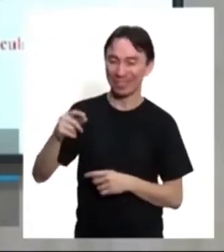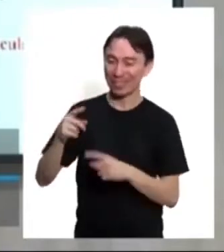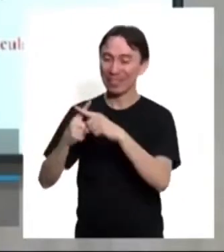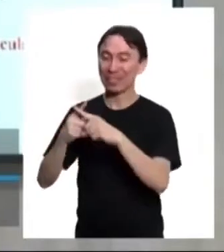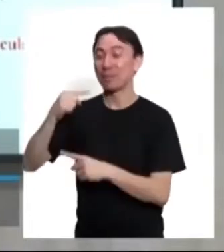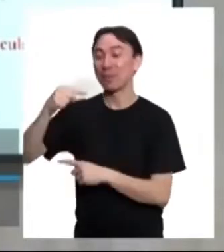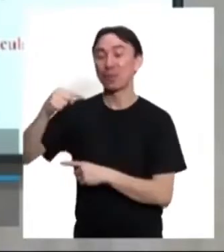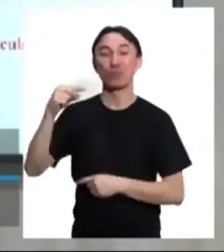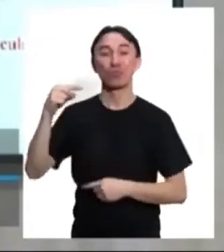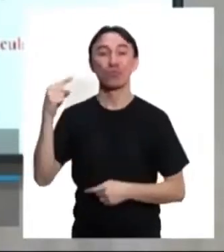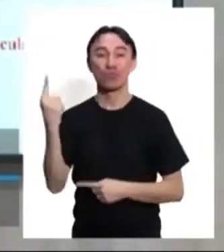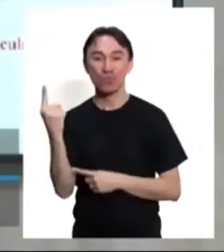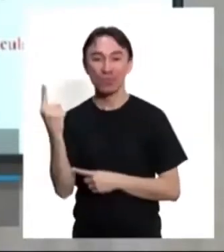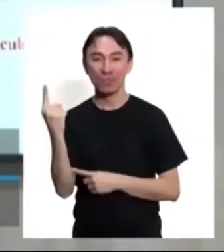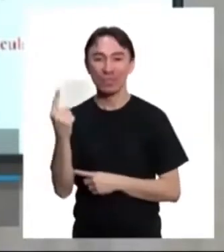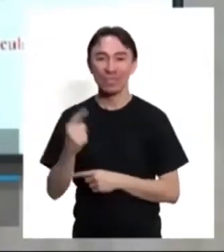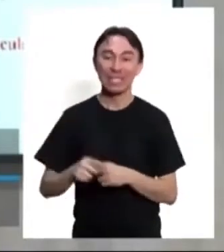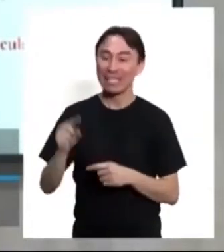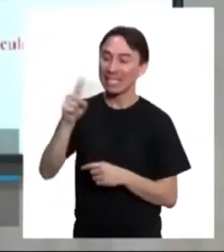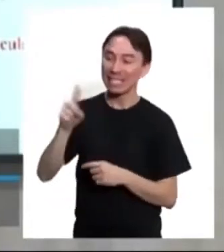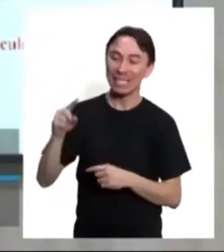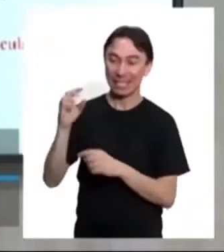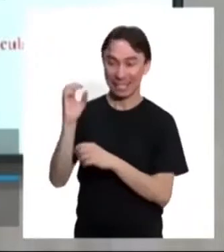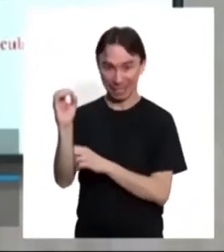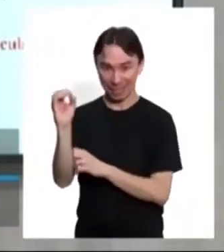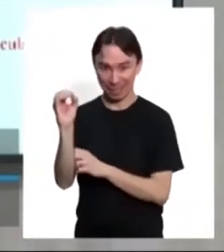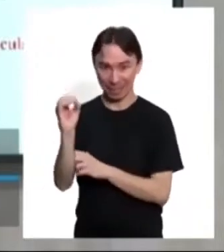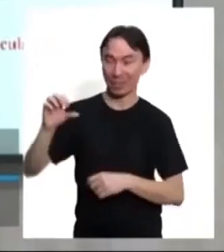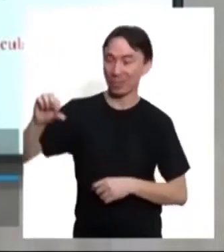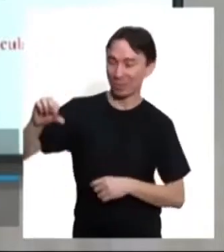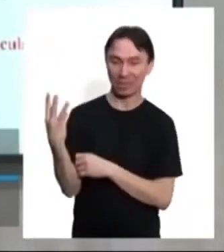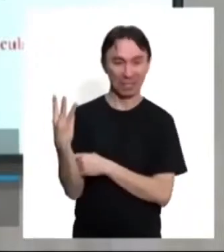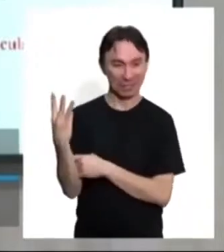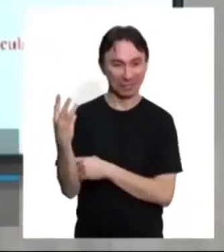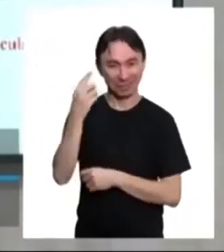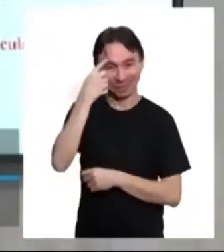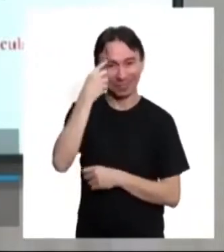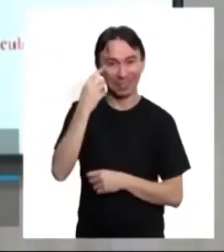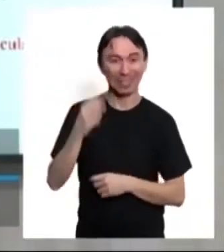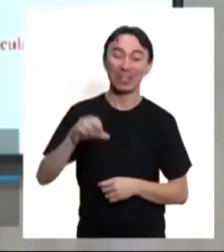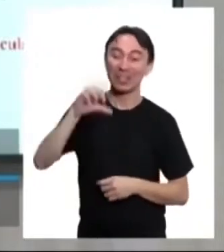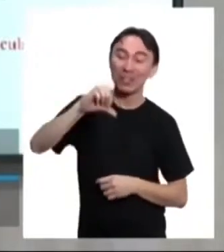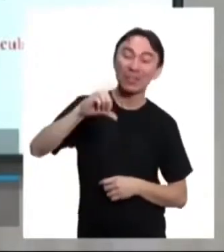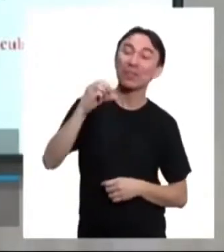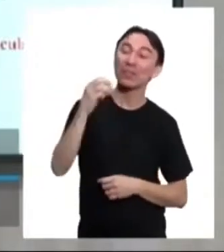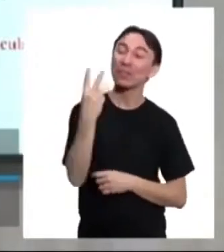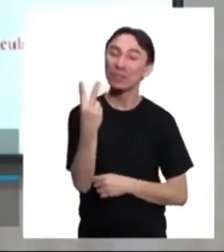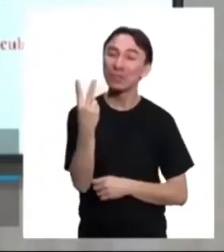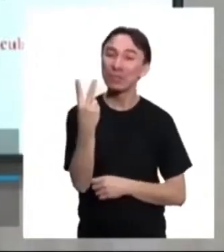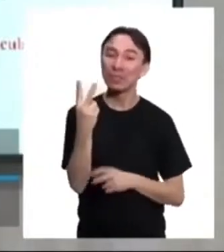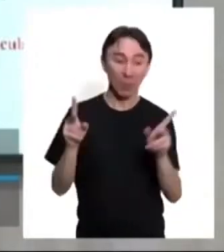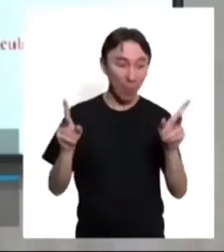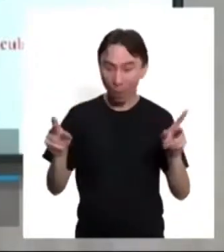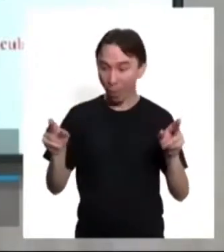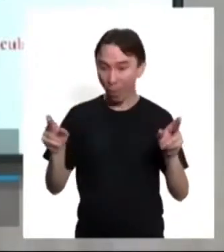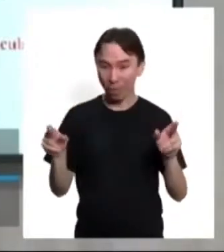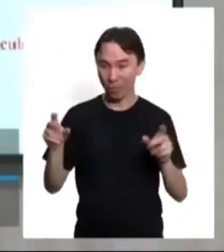é 0 e 93. Então, 92 é igual a 92 aqui desse